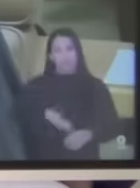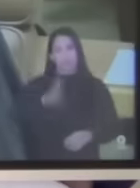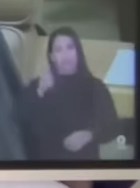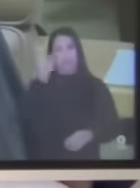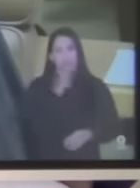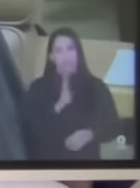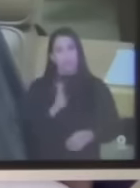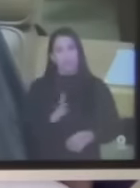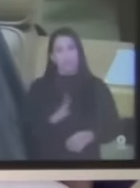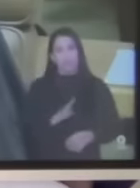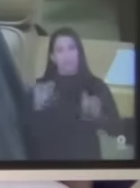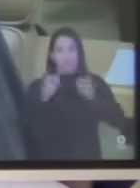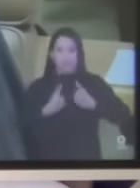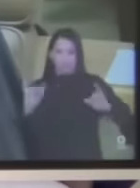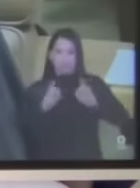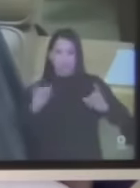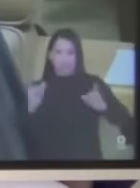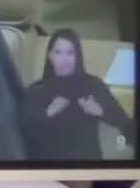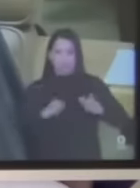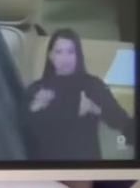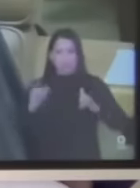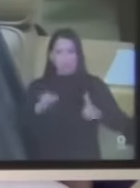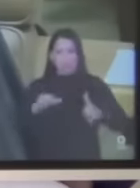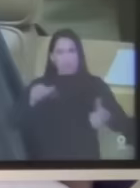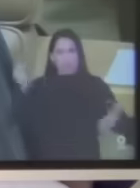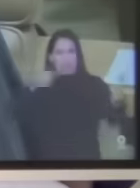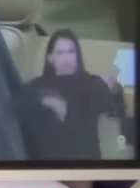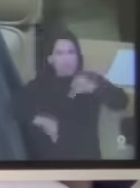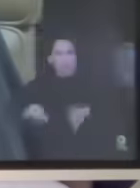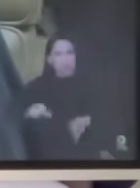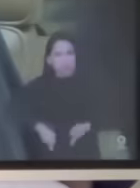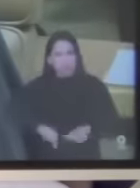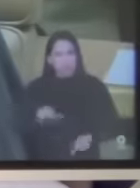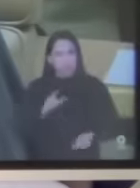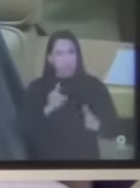Aos propagadores do caos, alerto que as hostilidades